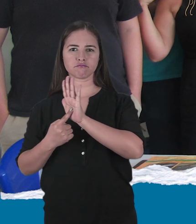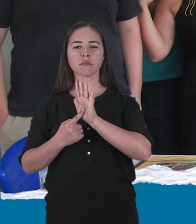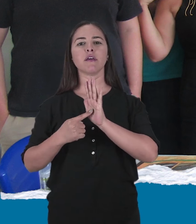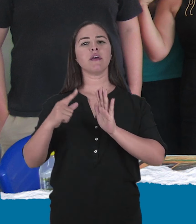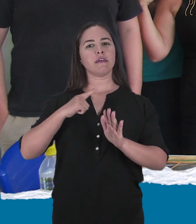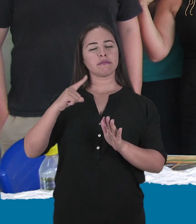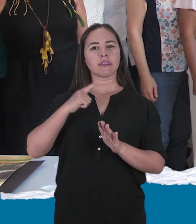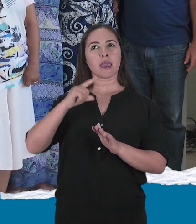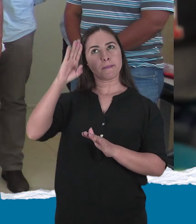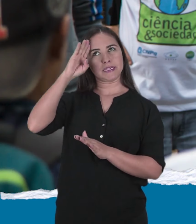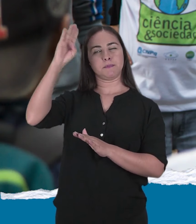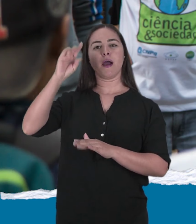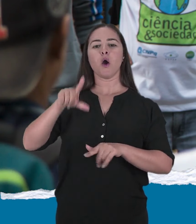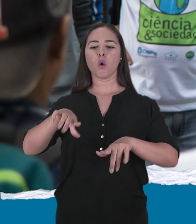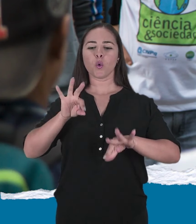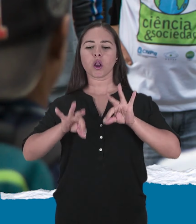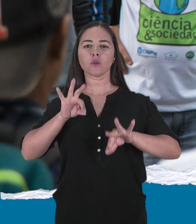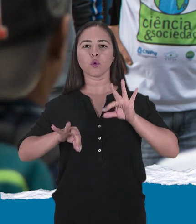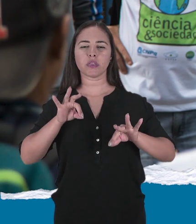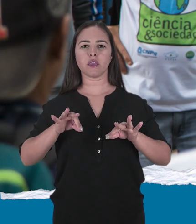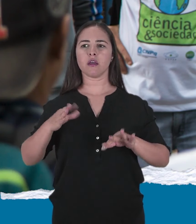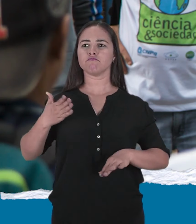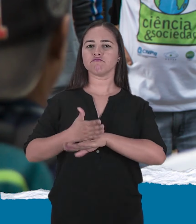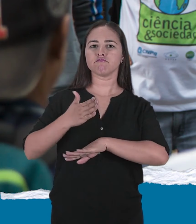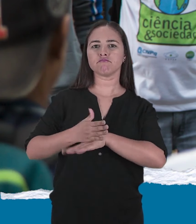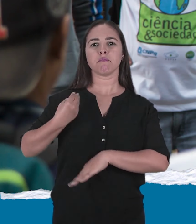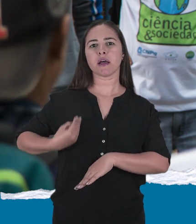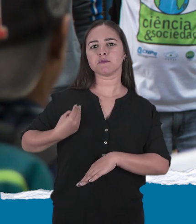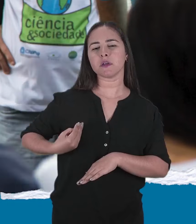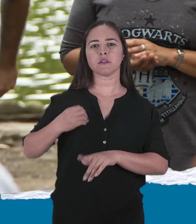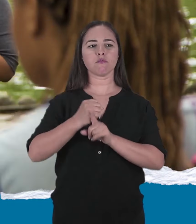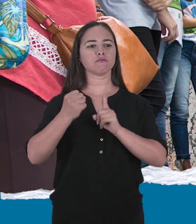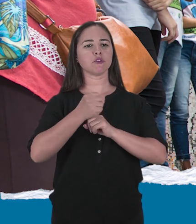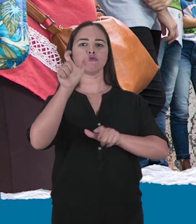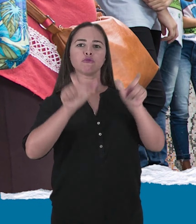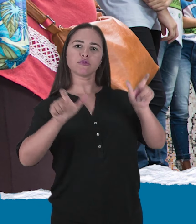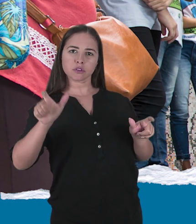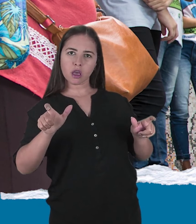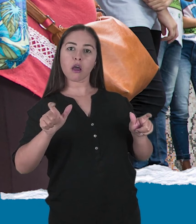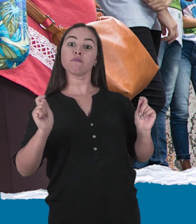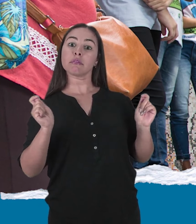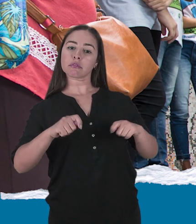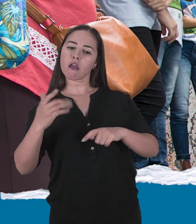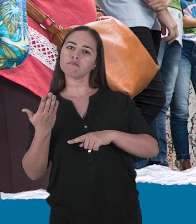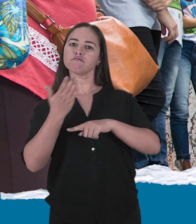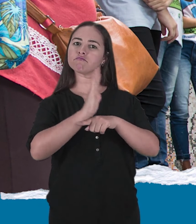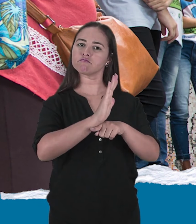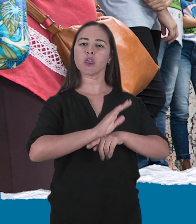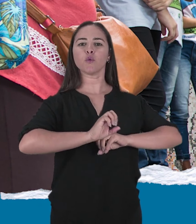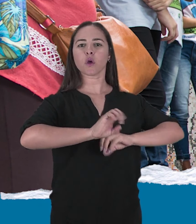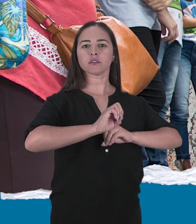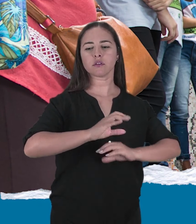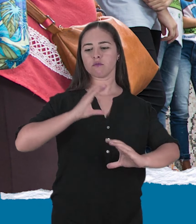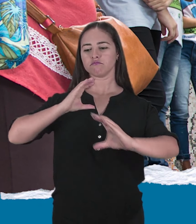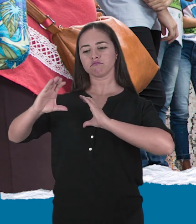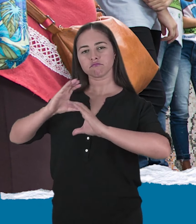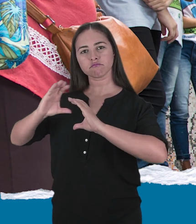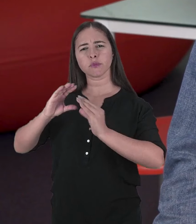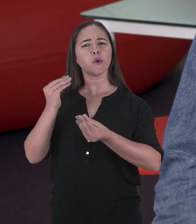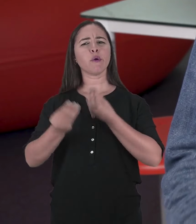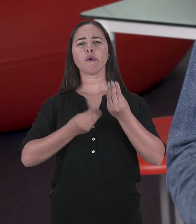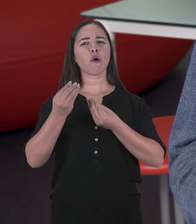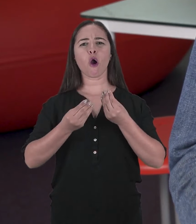por princípio uma curadoria participativa, uma curadoria com participação social, poderia estar contribuindo na educação e na